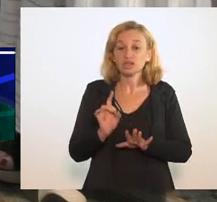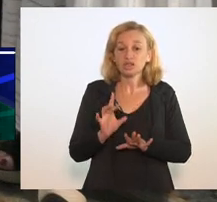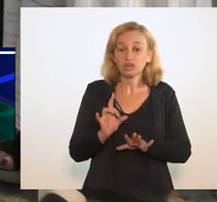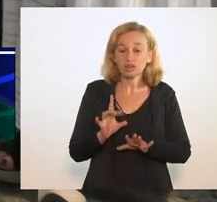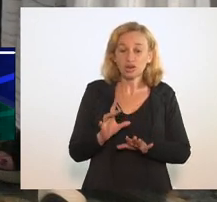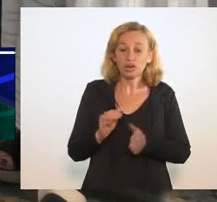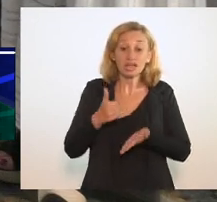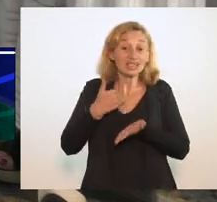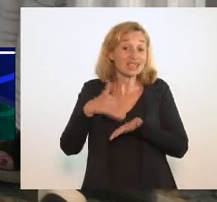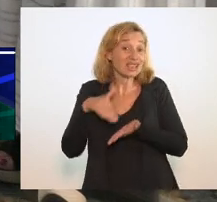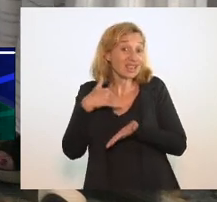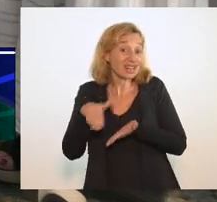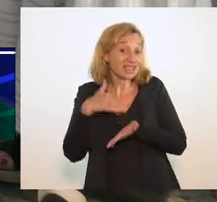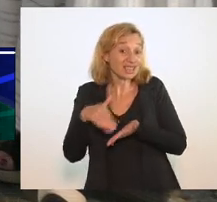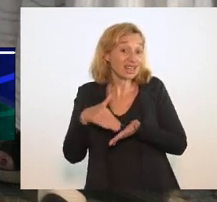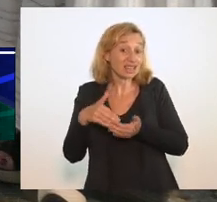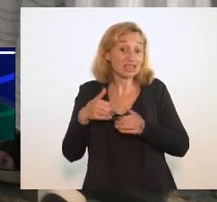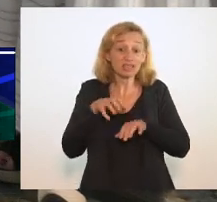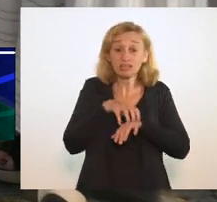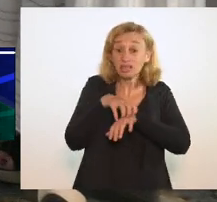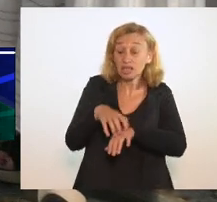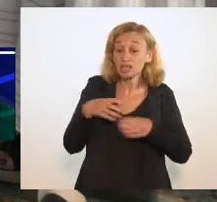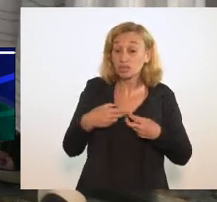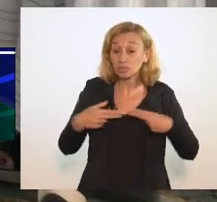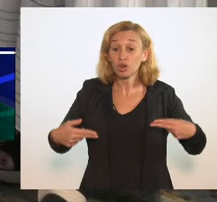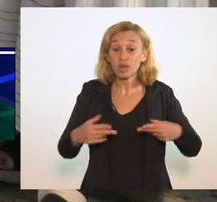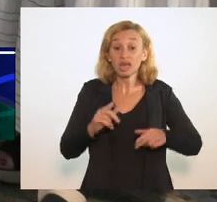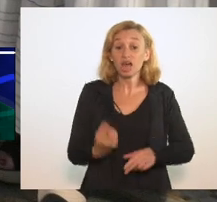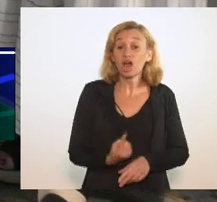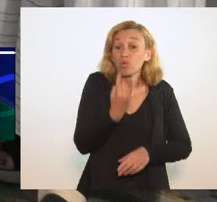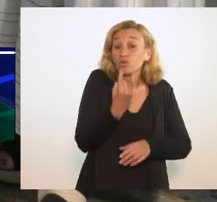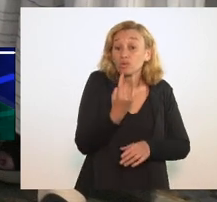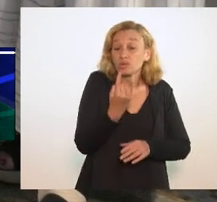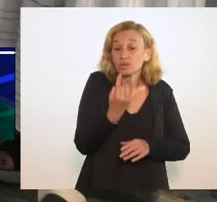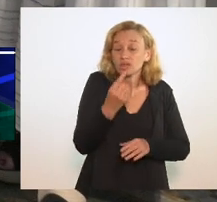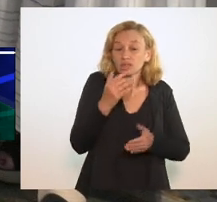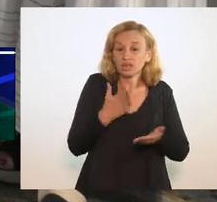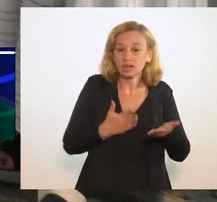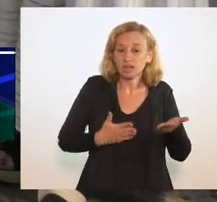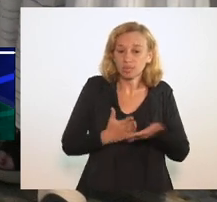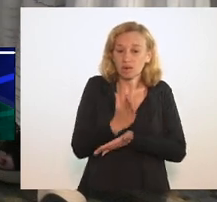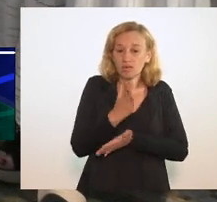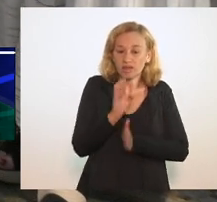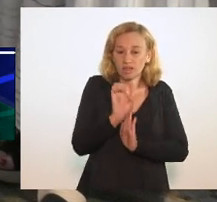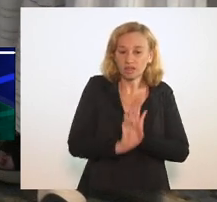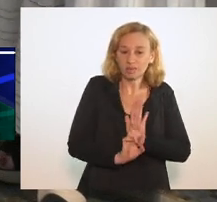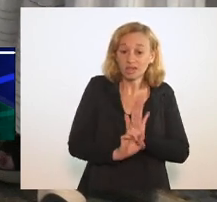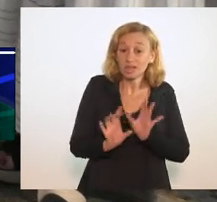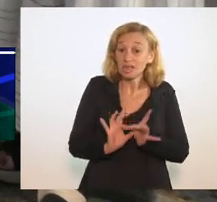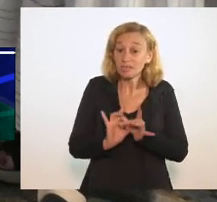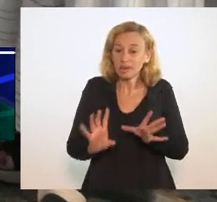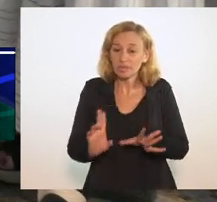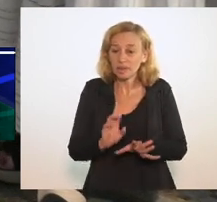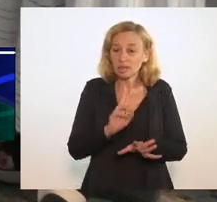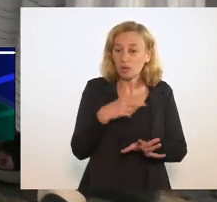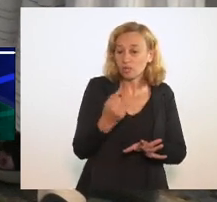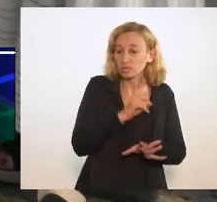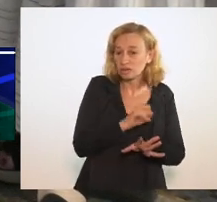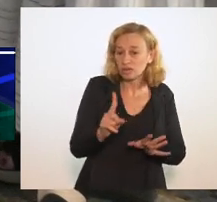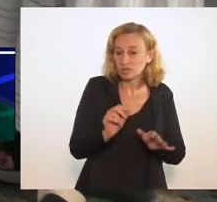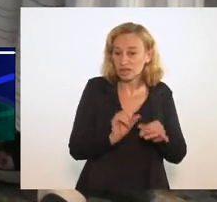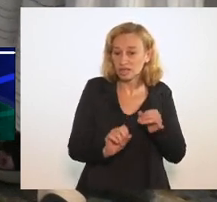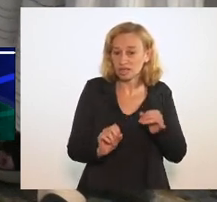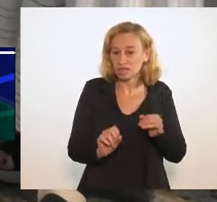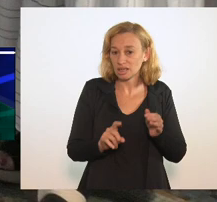pela Secretaria de Transporte. E a única emenda aprovada é aquela que permite fazer ou não a fiscalização, só